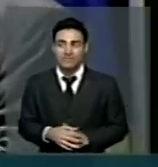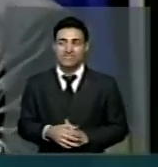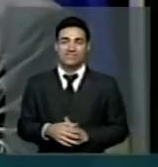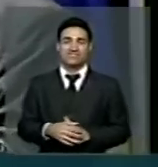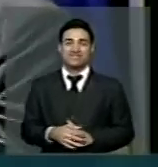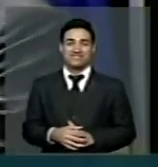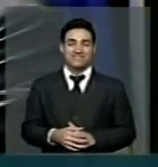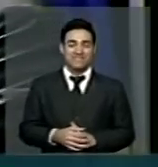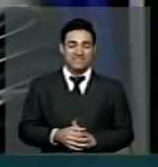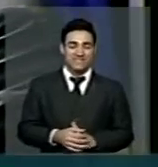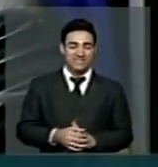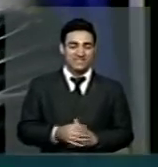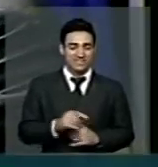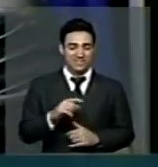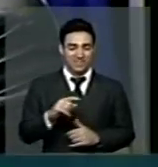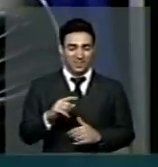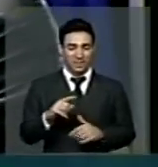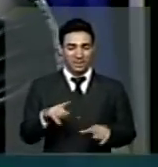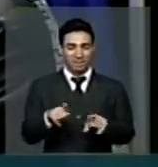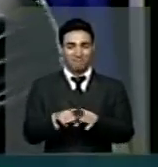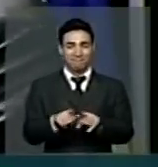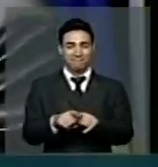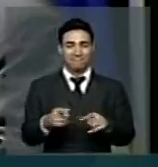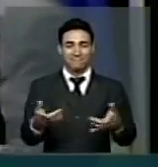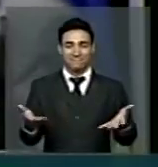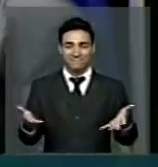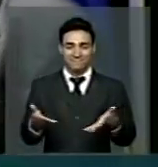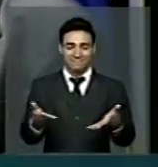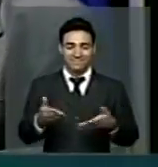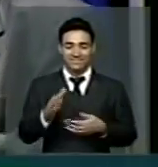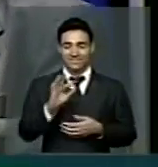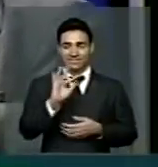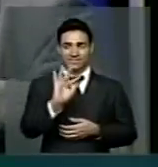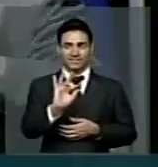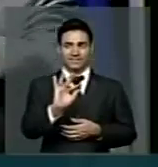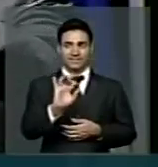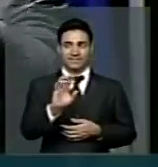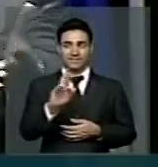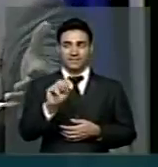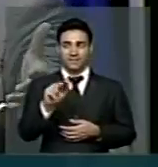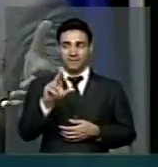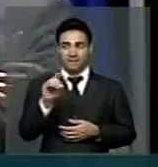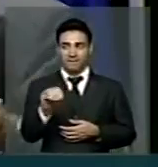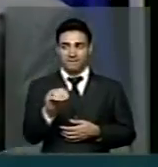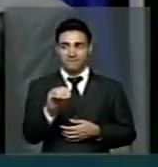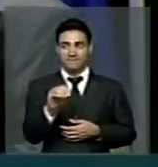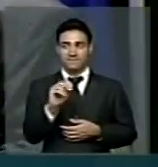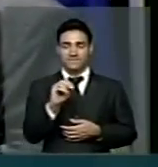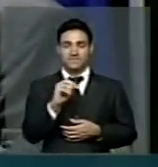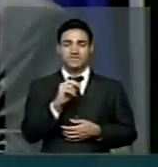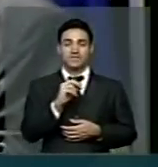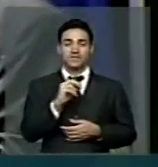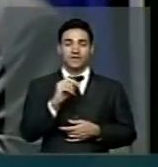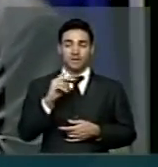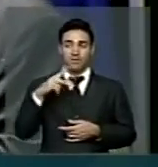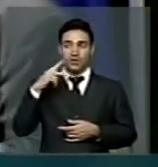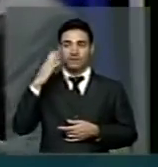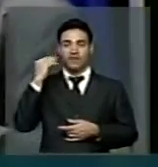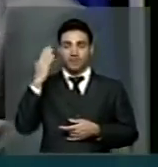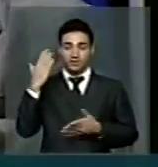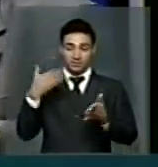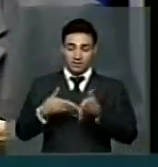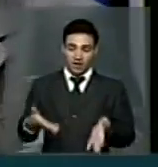exemplos que são de hoje. Fernando Lira, político consagrado